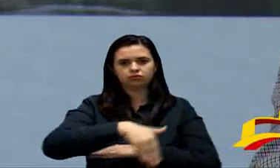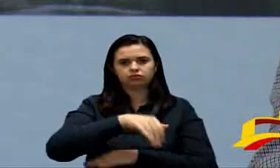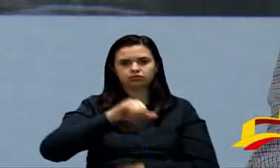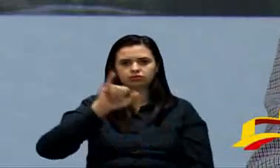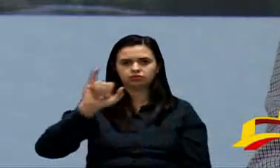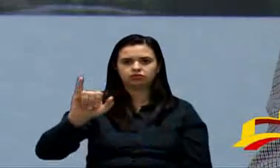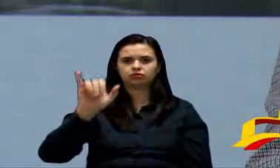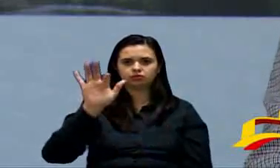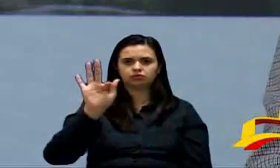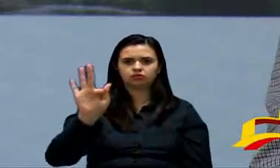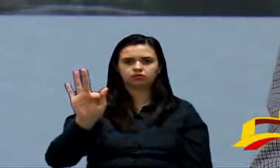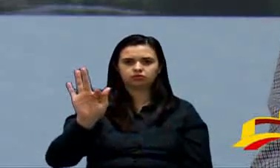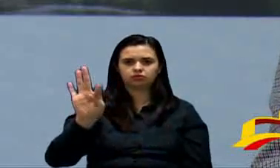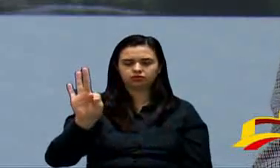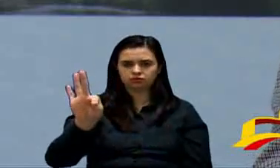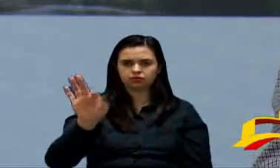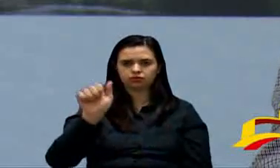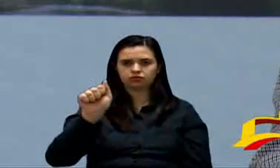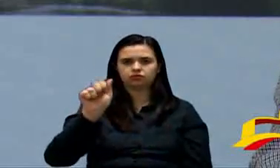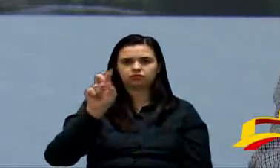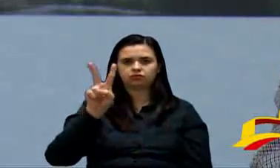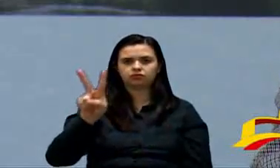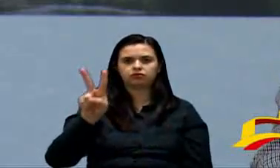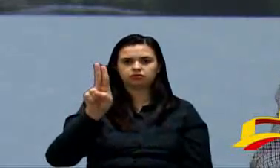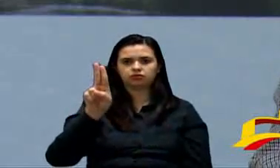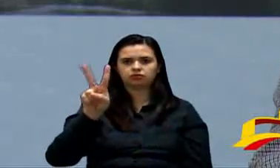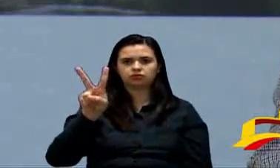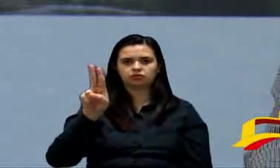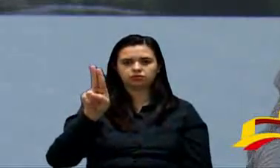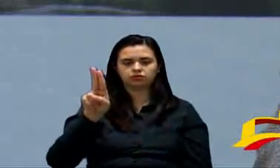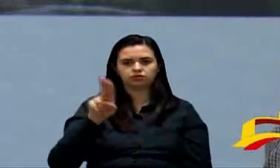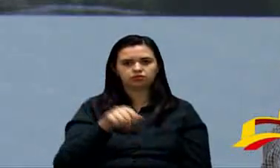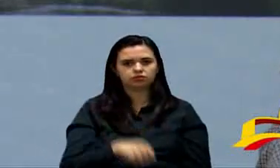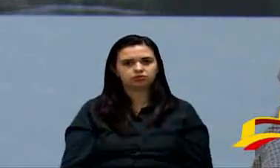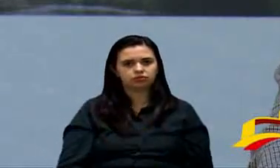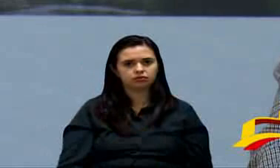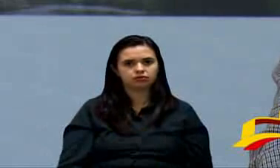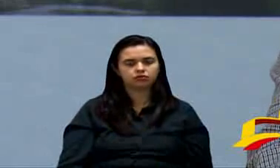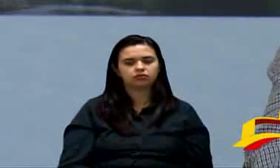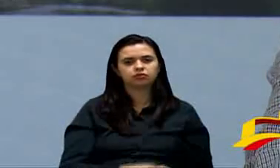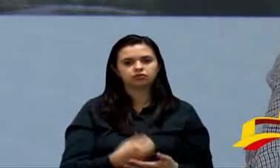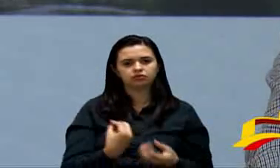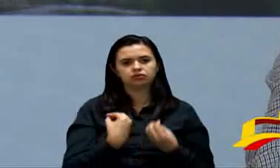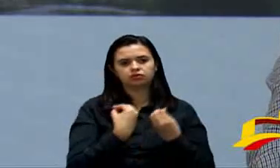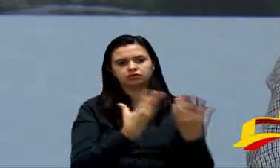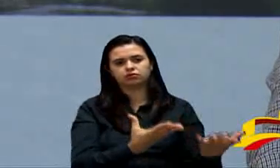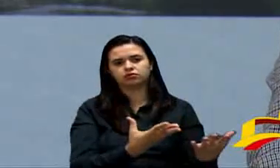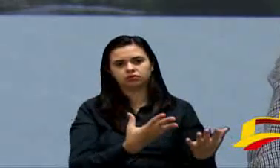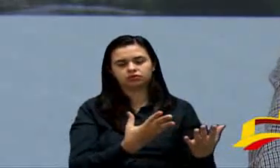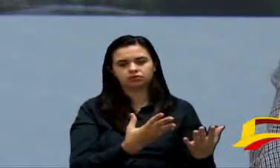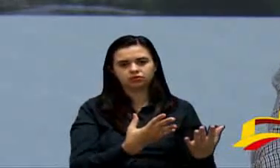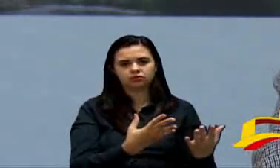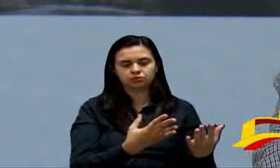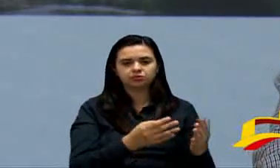da prefeitura, o terreno da prefeitura foi cedido à rede estadual de ensino, que